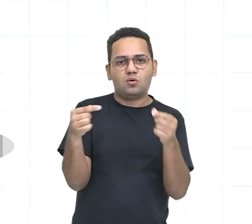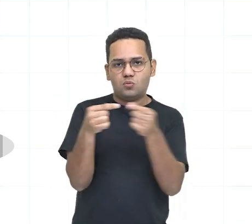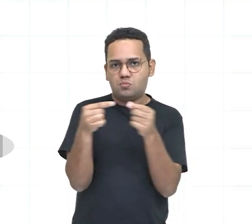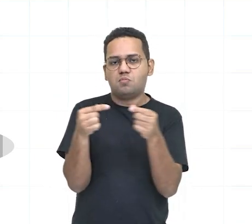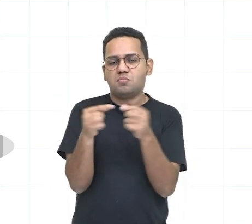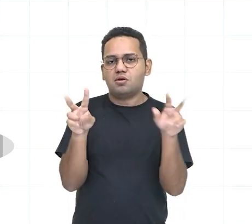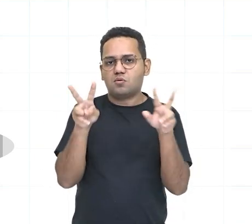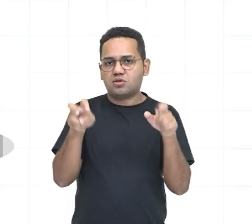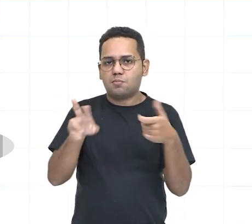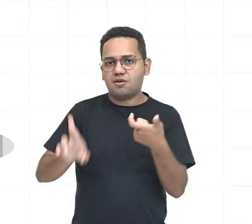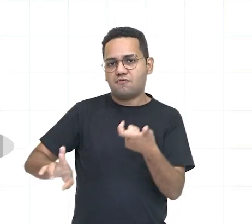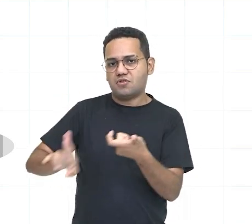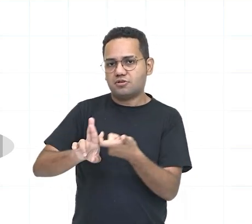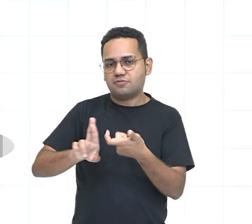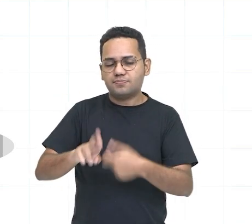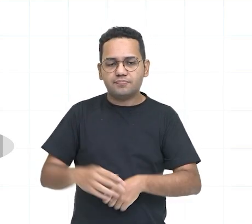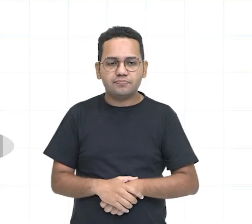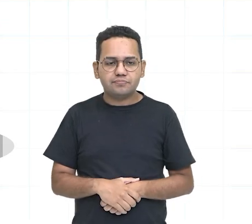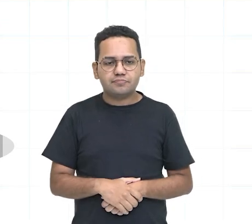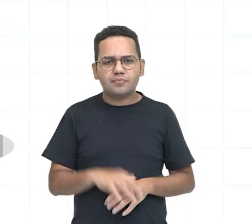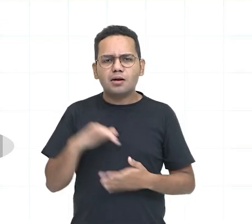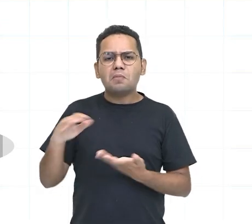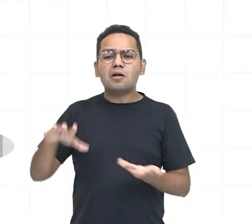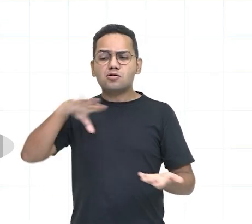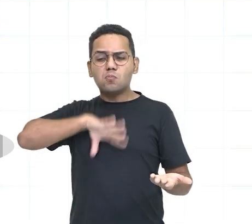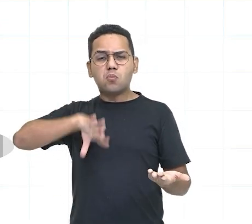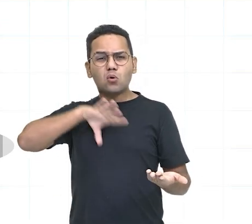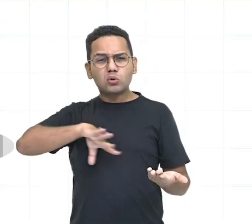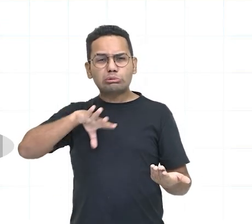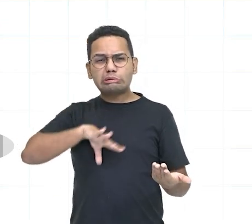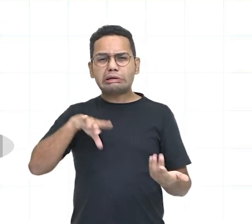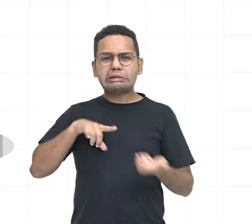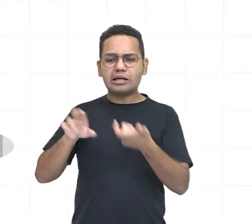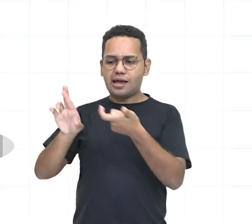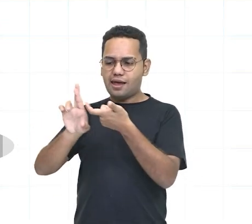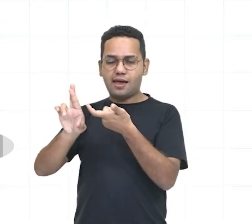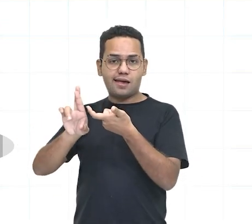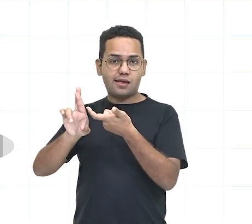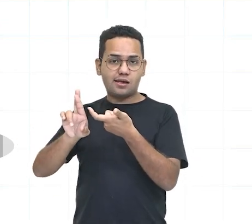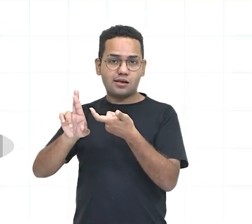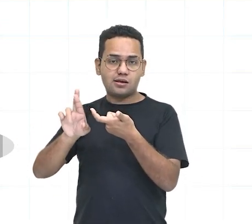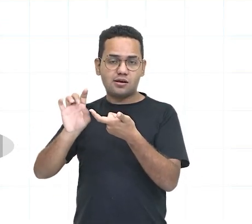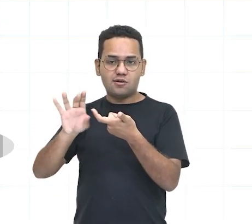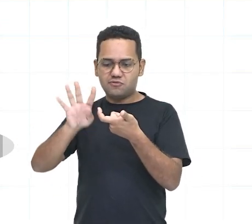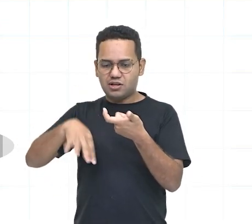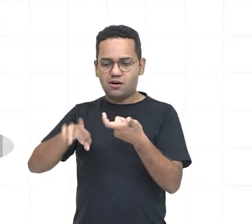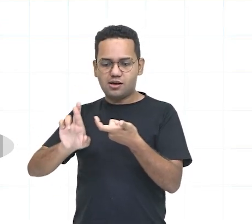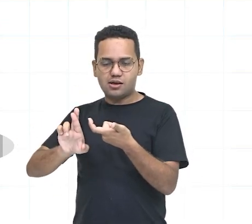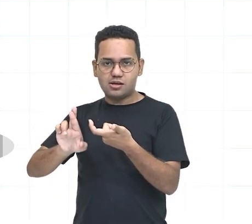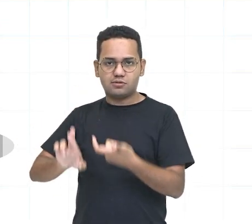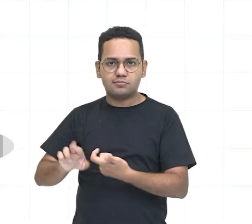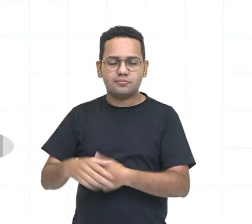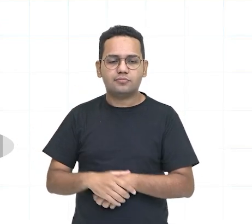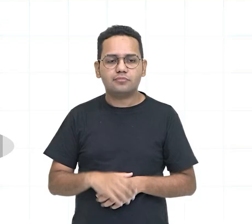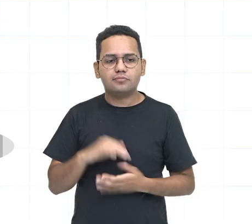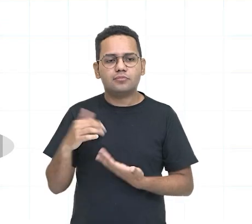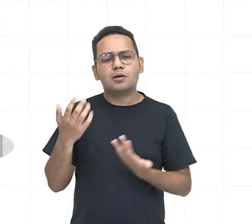tá? Na língua portuguesa, os verbos no infinitivo têm terminação em R. Na língua inglesa, né, fazendo uma analogia,